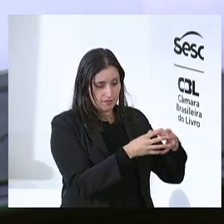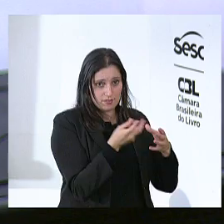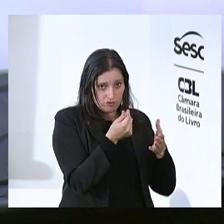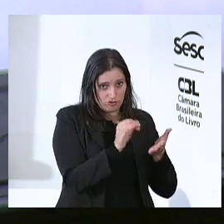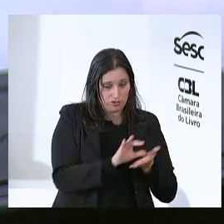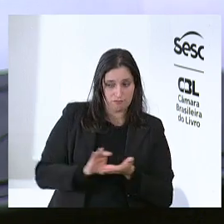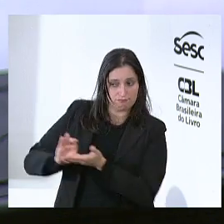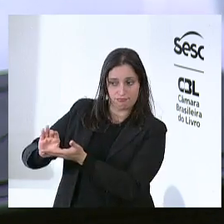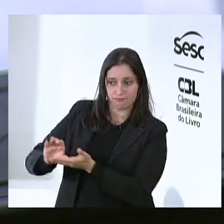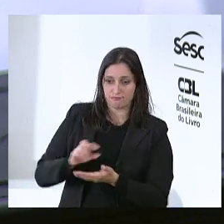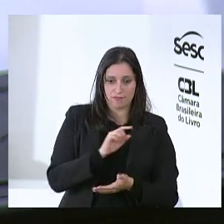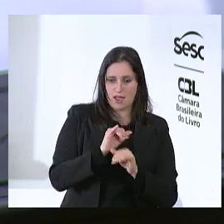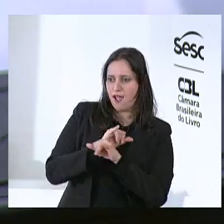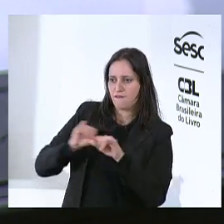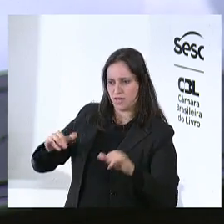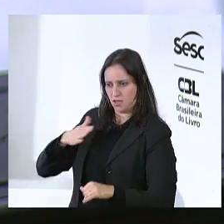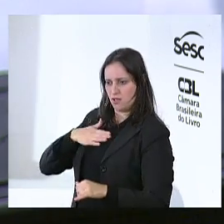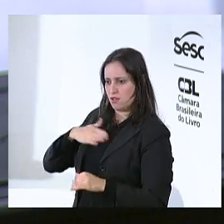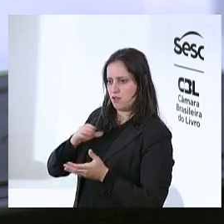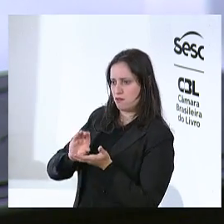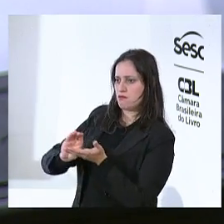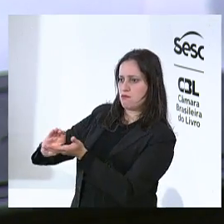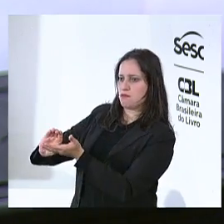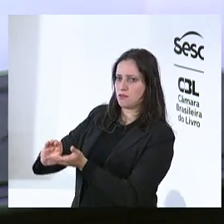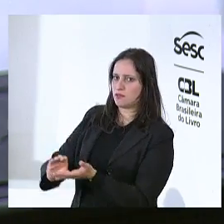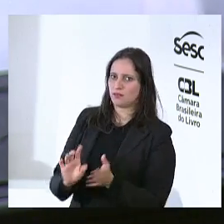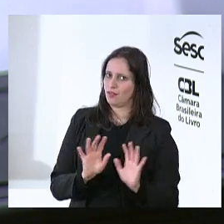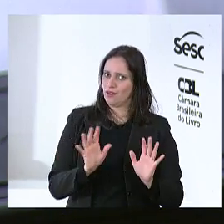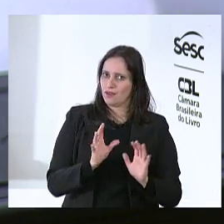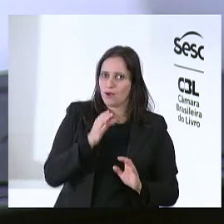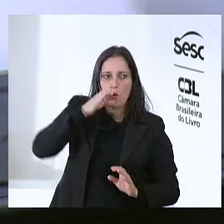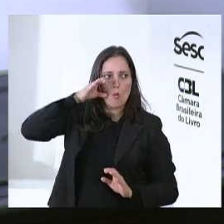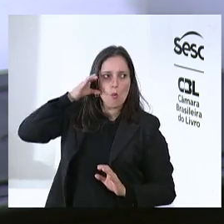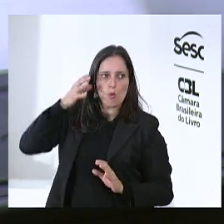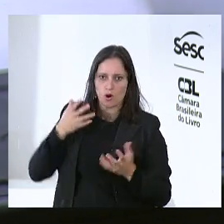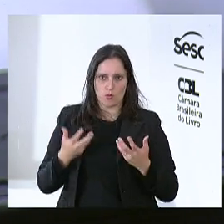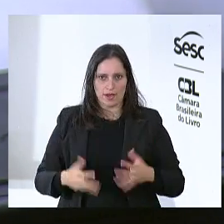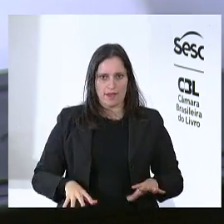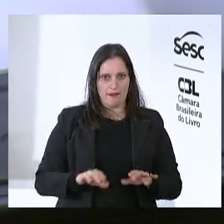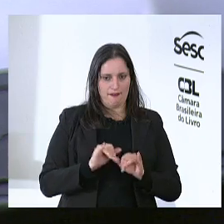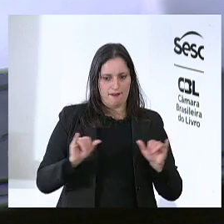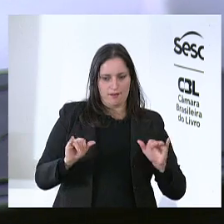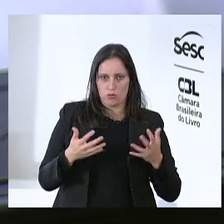dar o nome. Então já começa com o Caixa 2. Bom,